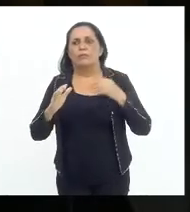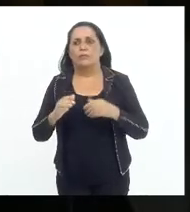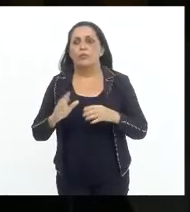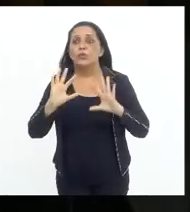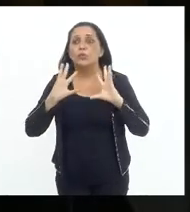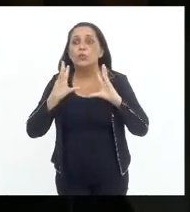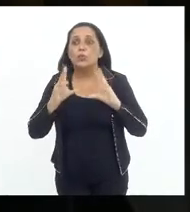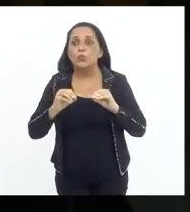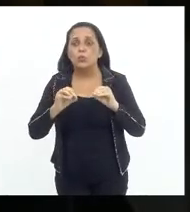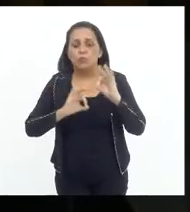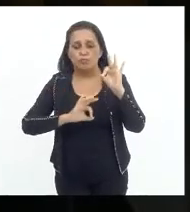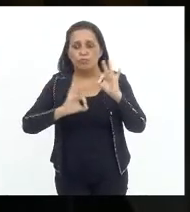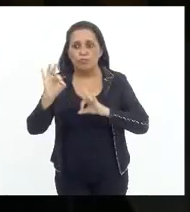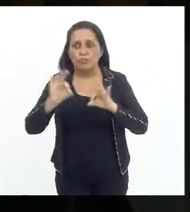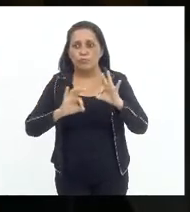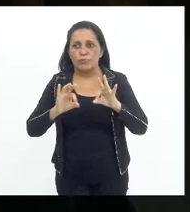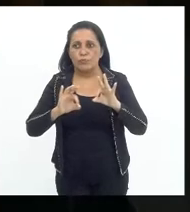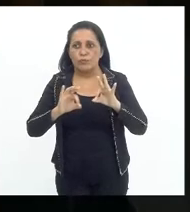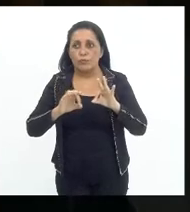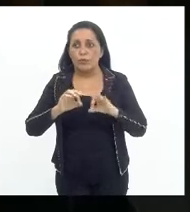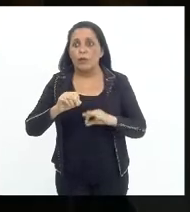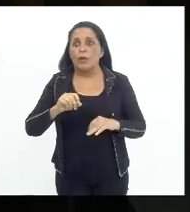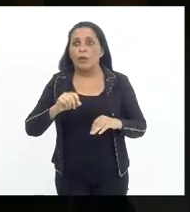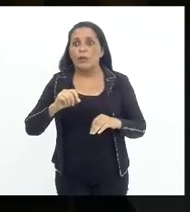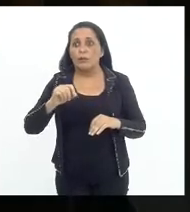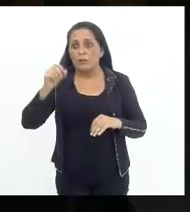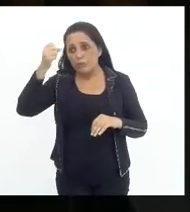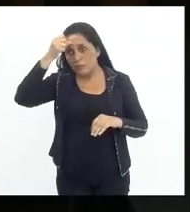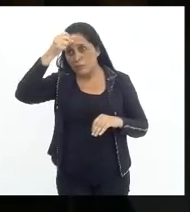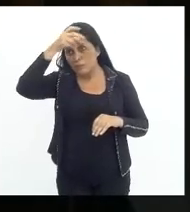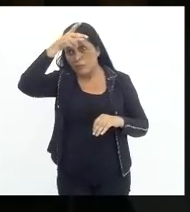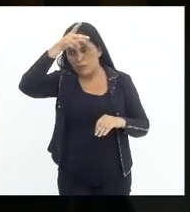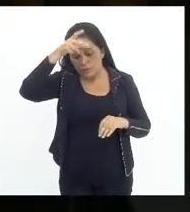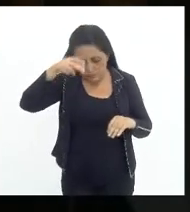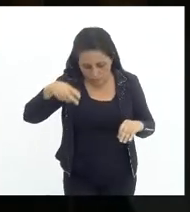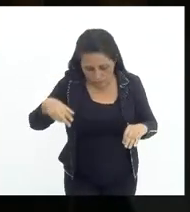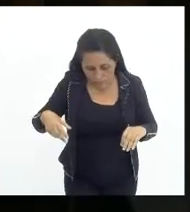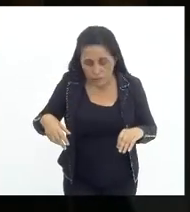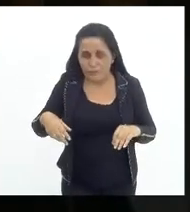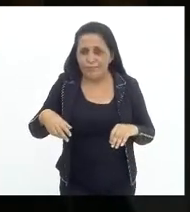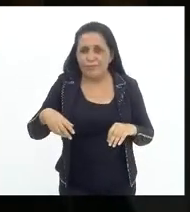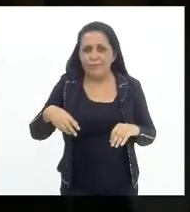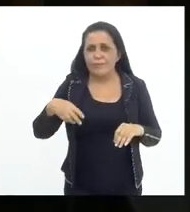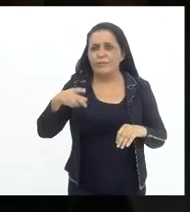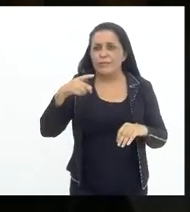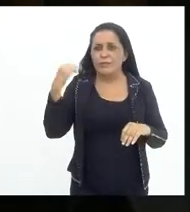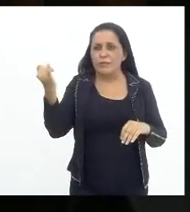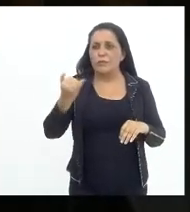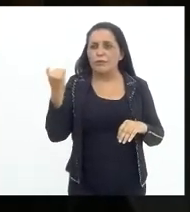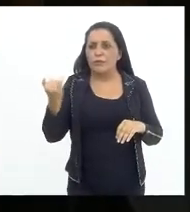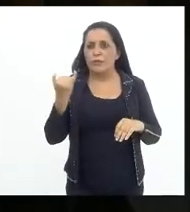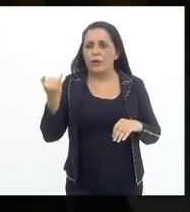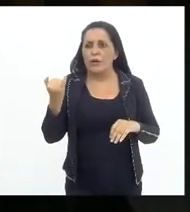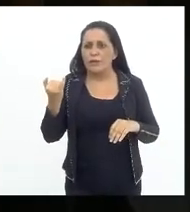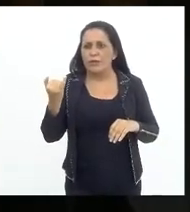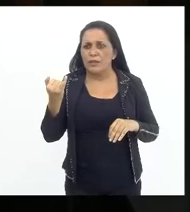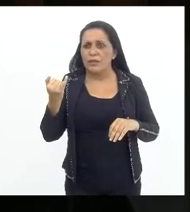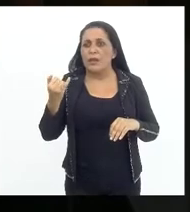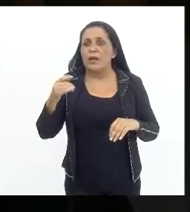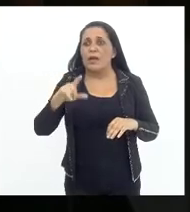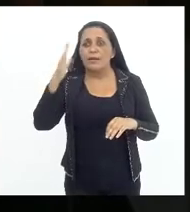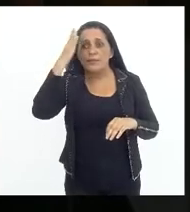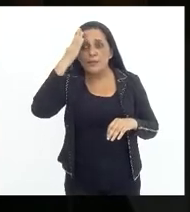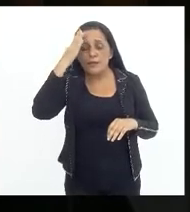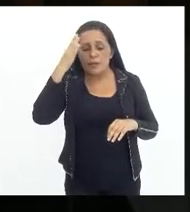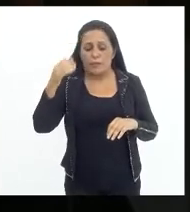tudo corre às custas da prefeitura mas não importa não importa quando a partir de 2013 Niterói entendeu